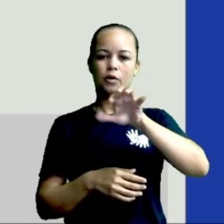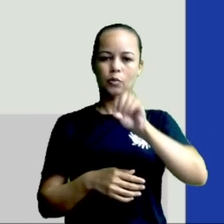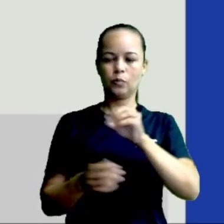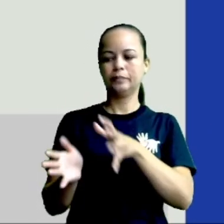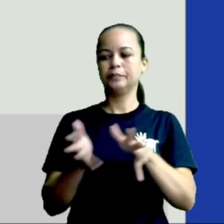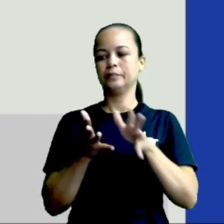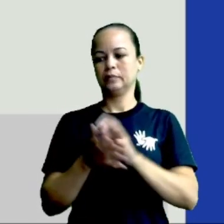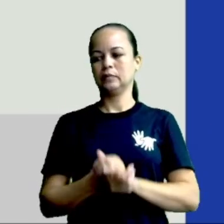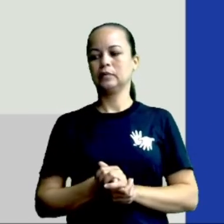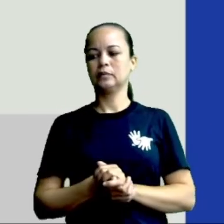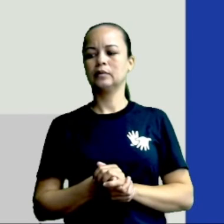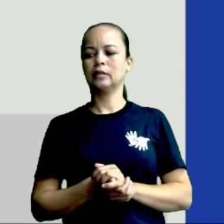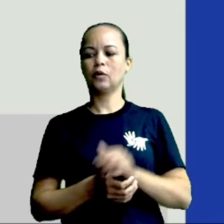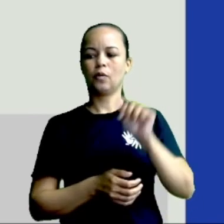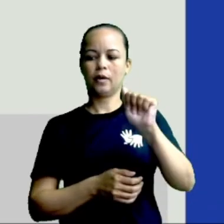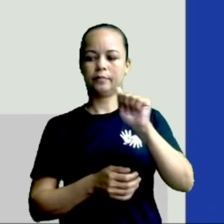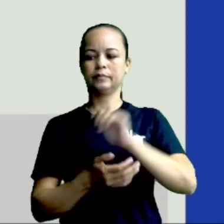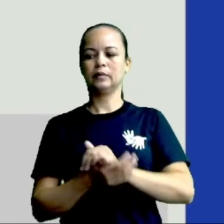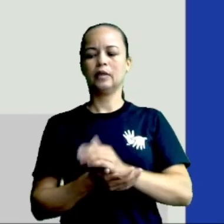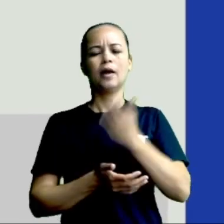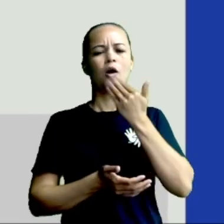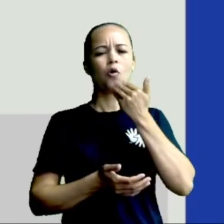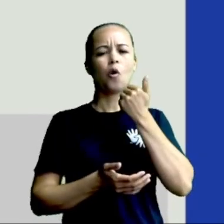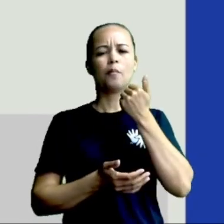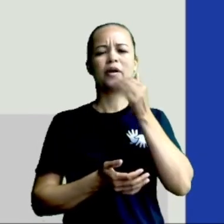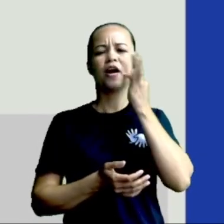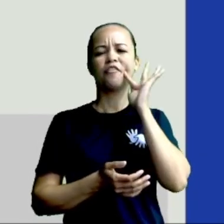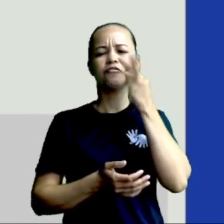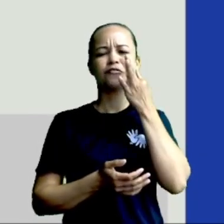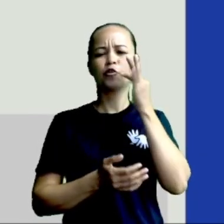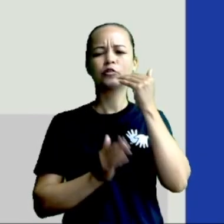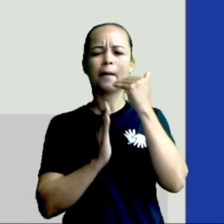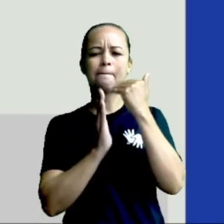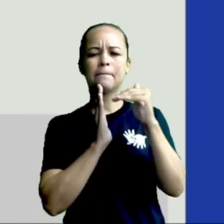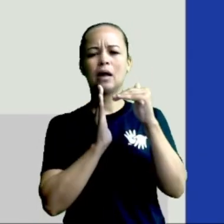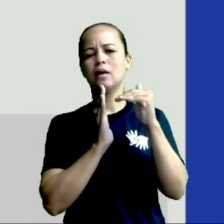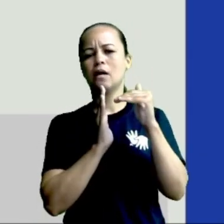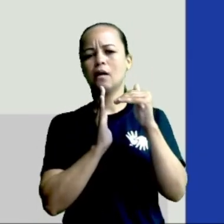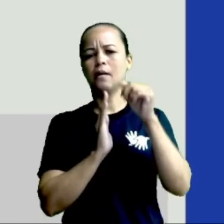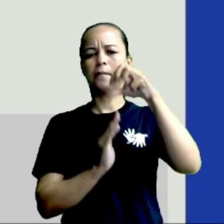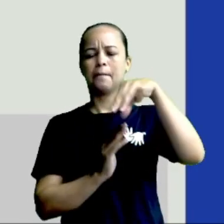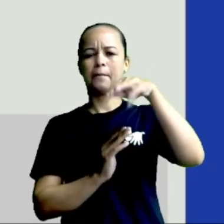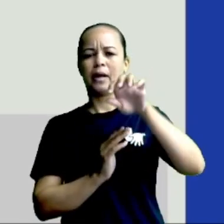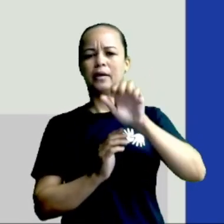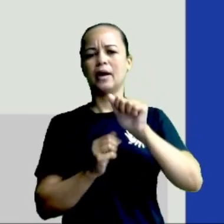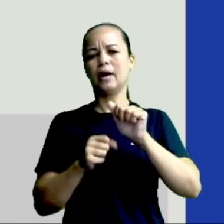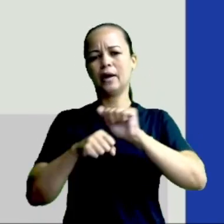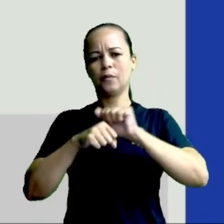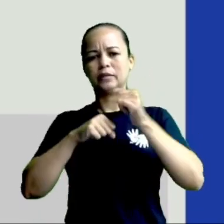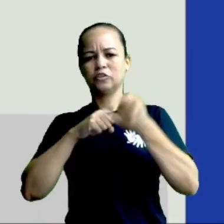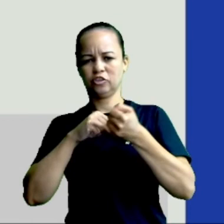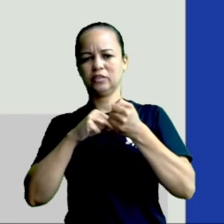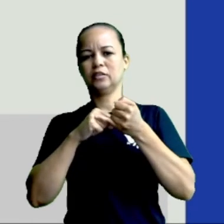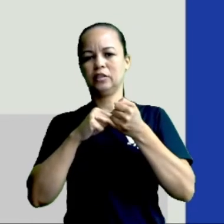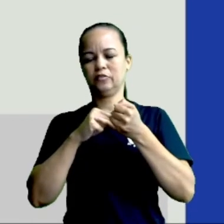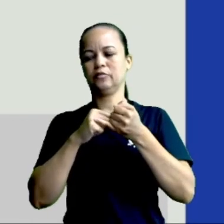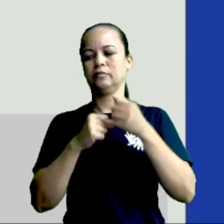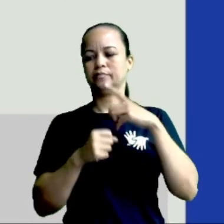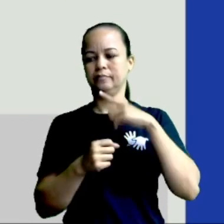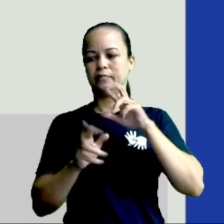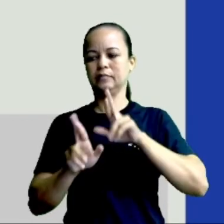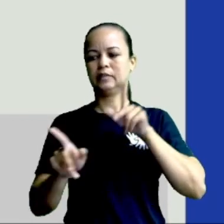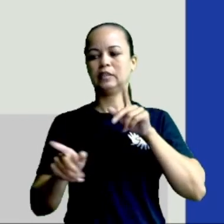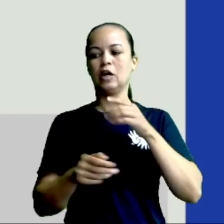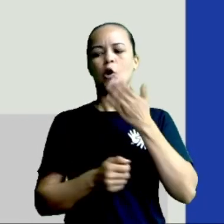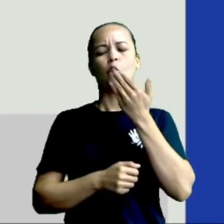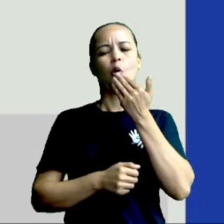letra A tem comi meia fruta. Nós já sabemos que é adjetivo porque teve aí essa variação, certo? Quando